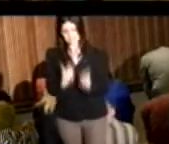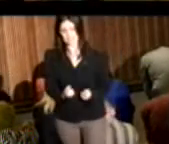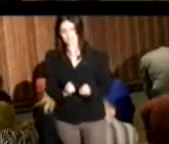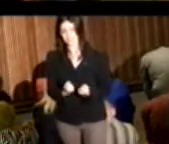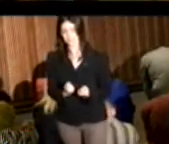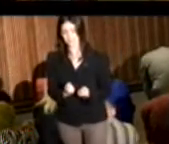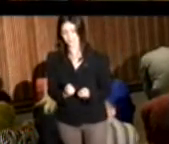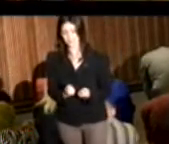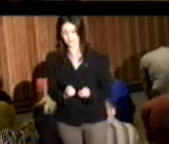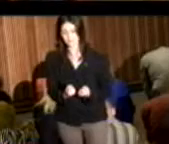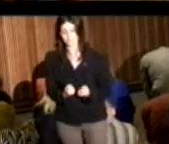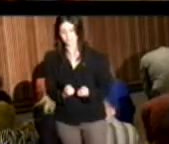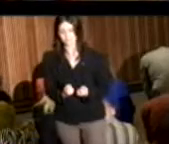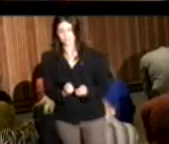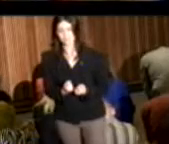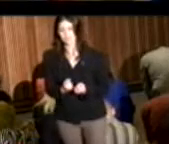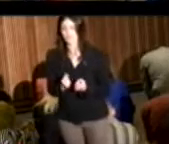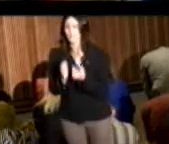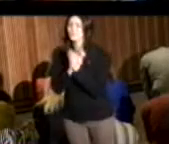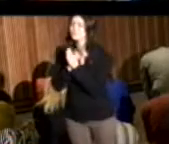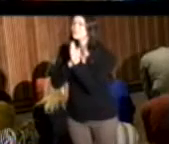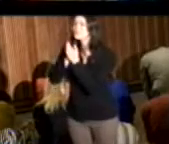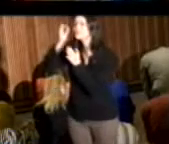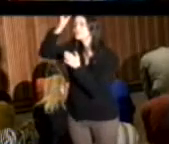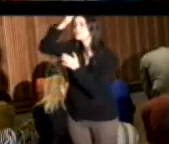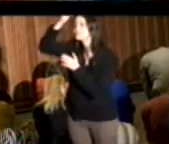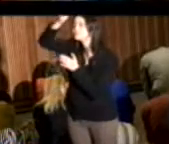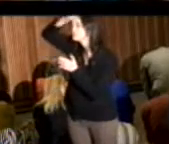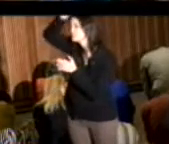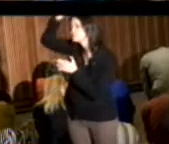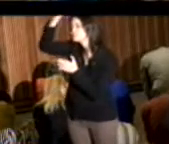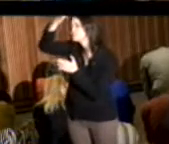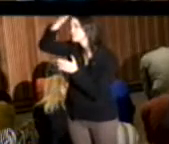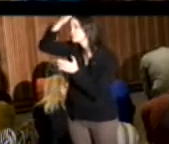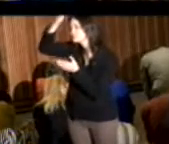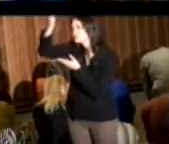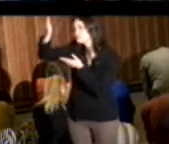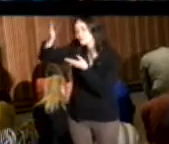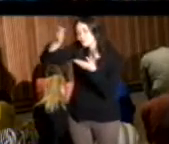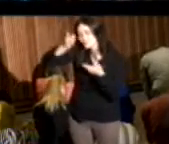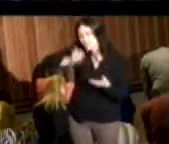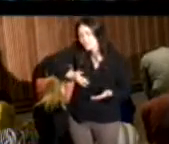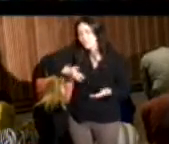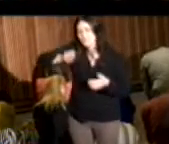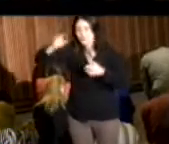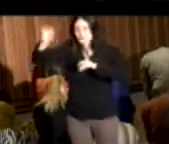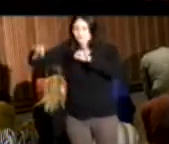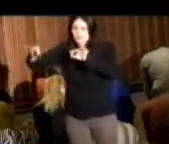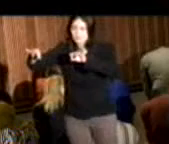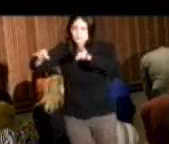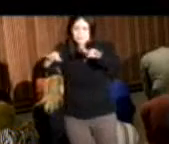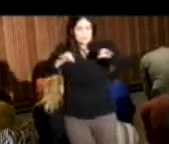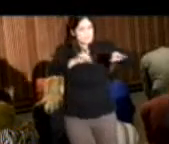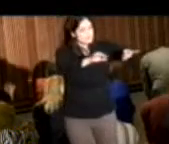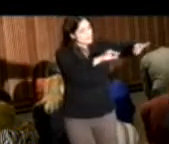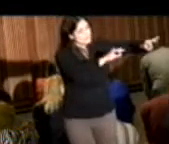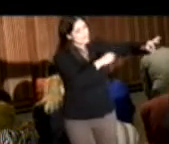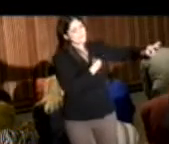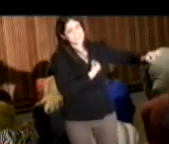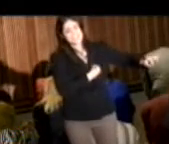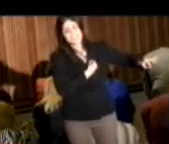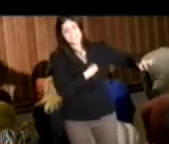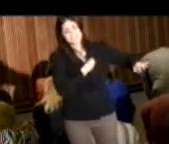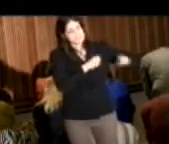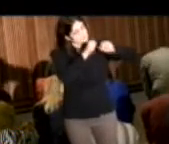Senhor, vem com o teu Espírito agora, vem com o teu Espírito sobre a minha vida, e começa a tratar o